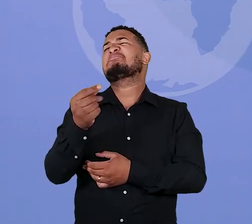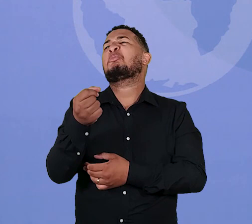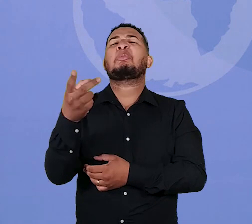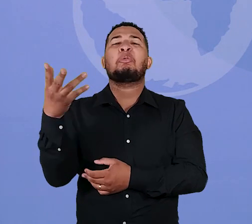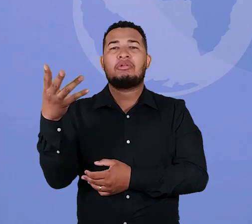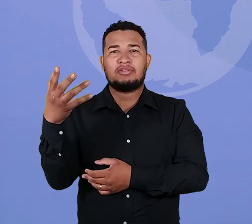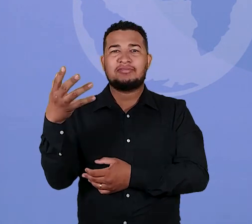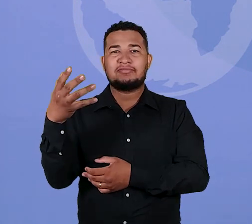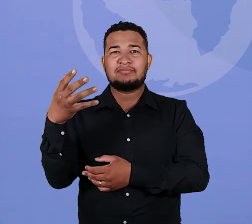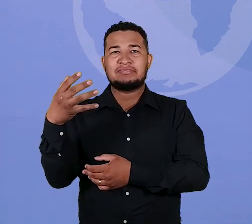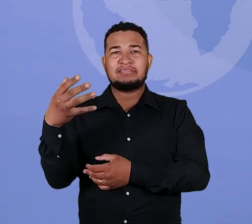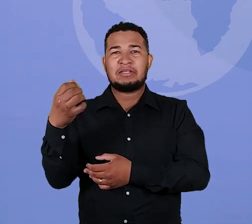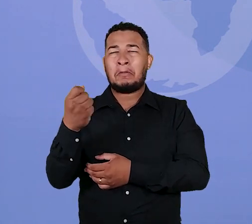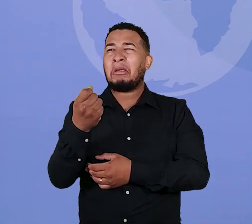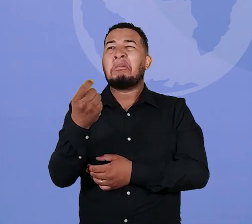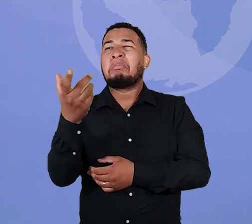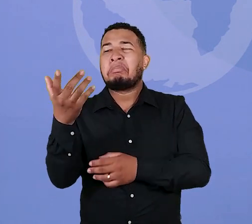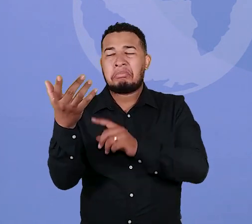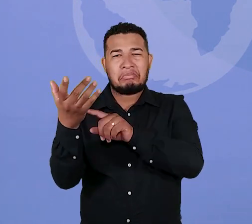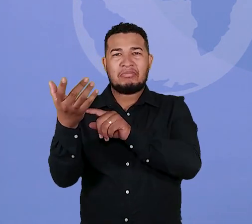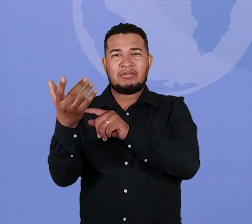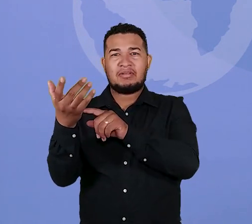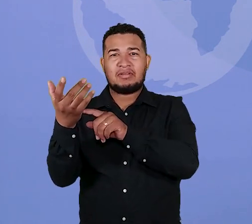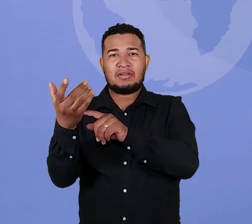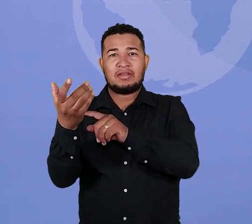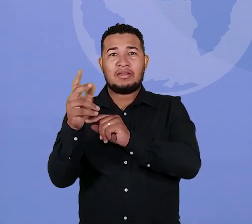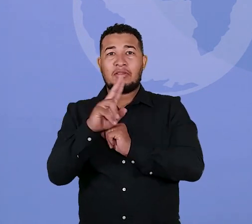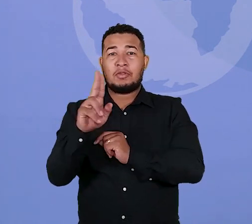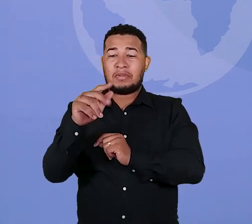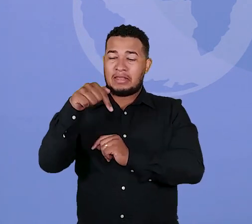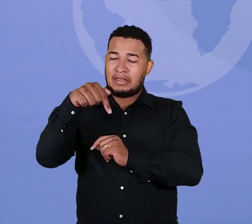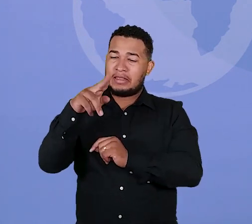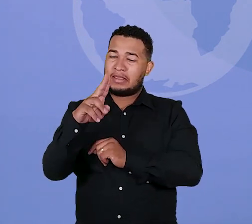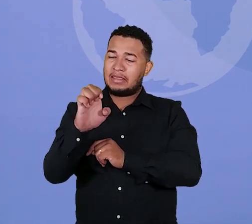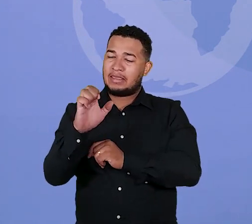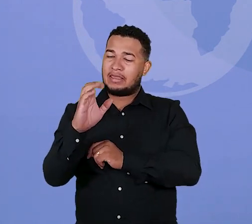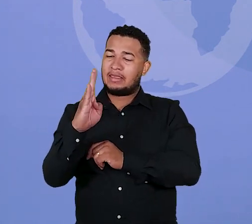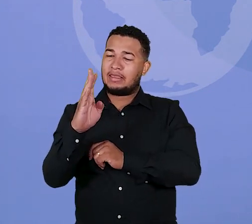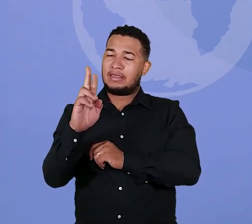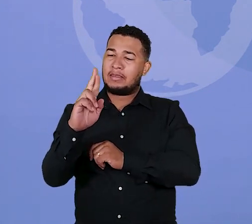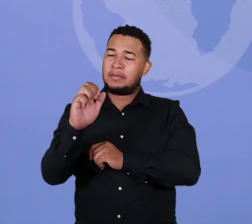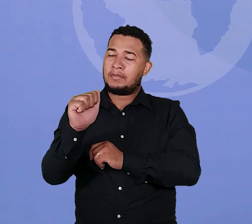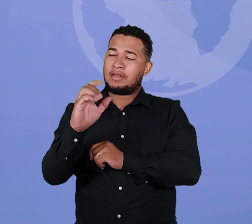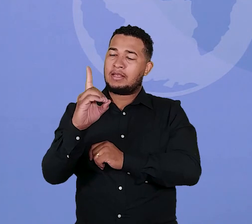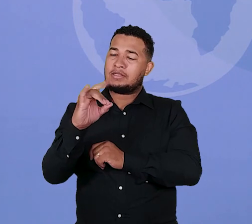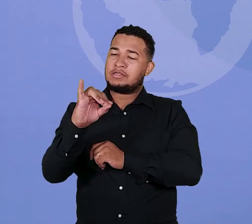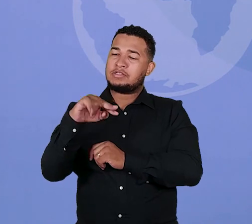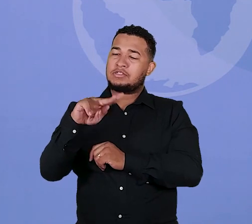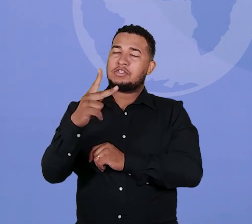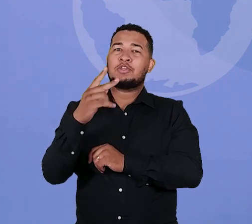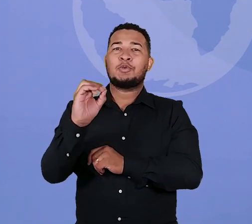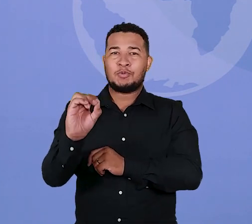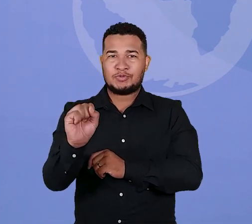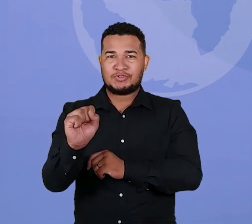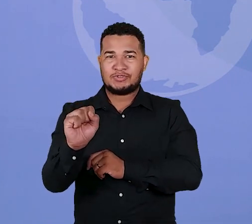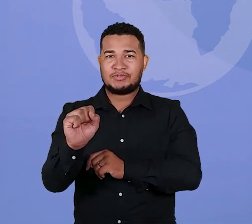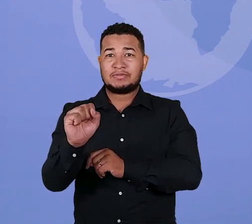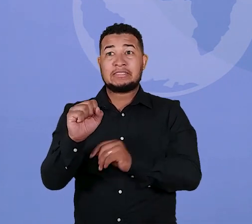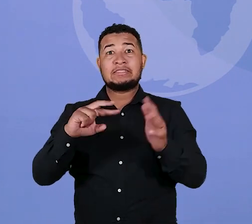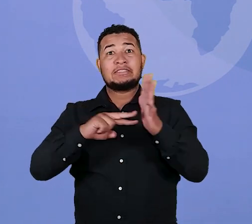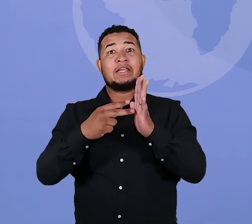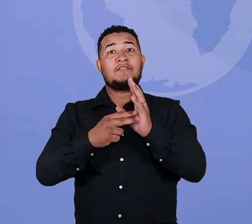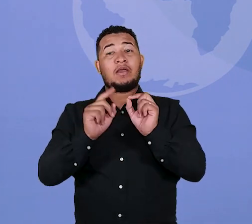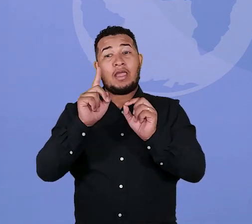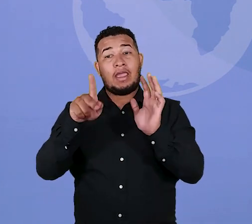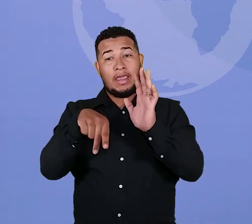uns quebradinhos. Já reparou que eles chamam de quebradinhos os centavos? Ou seja, aquilo